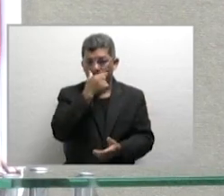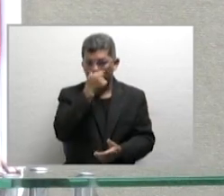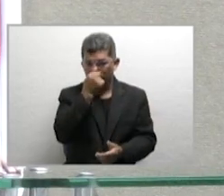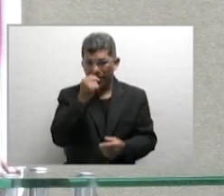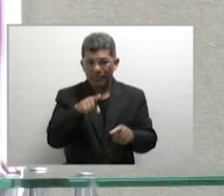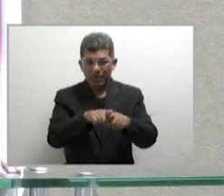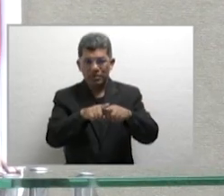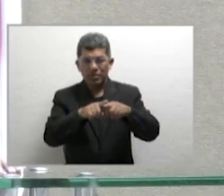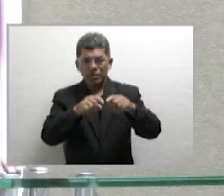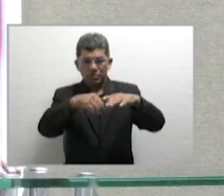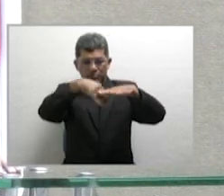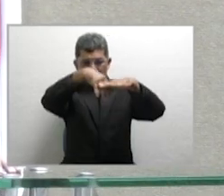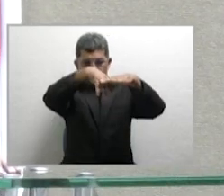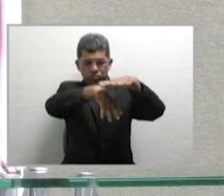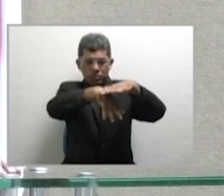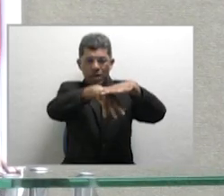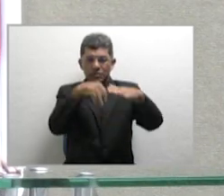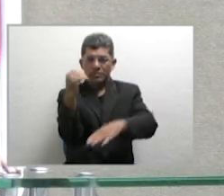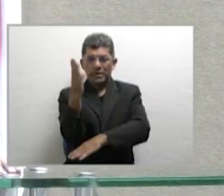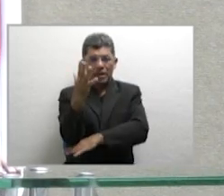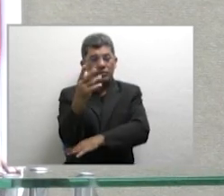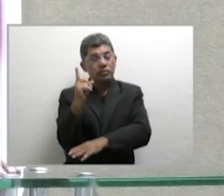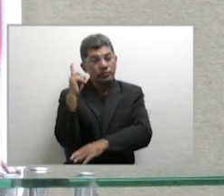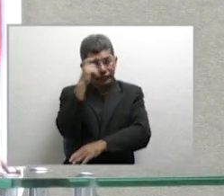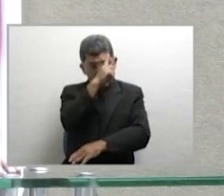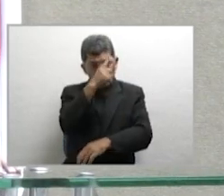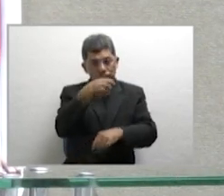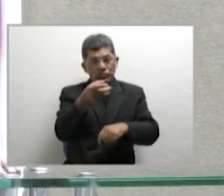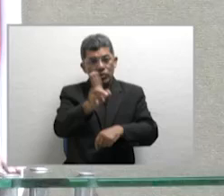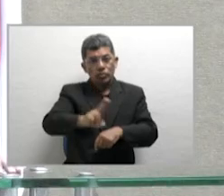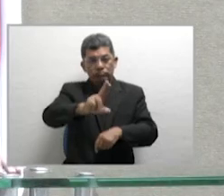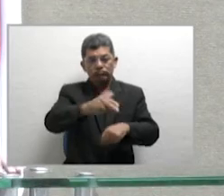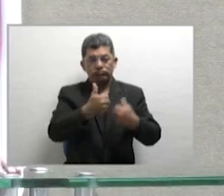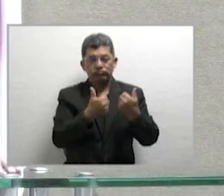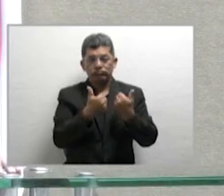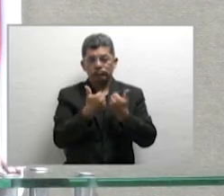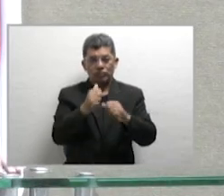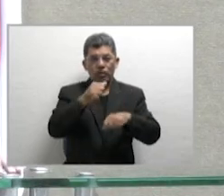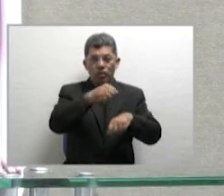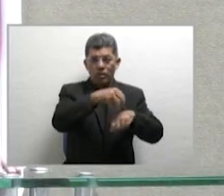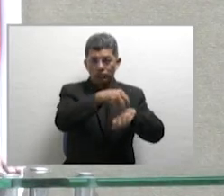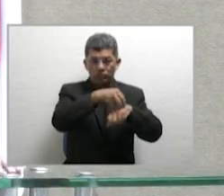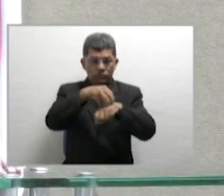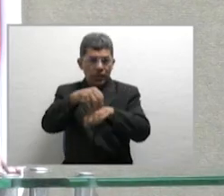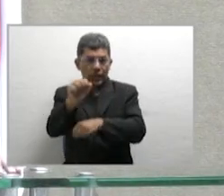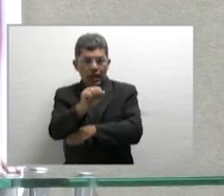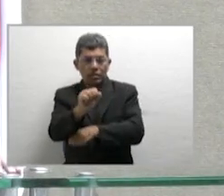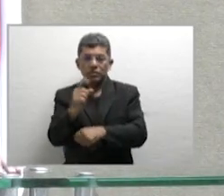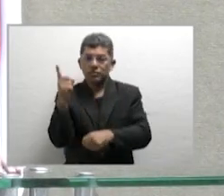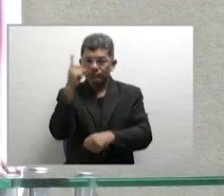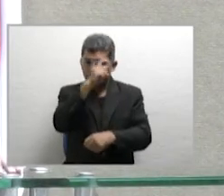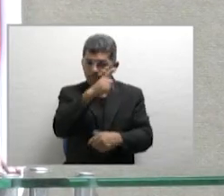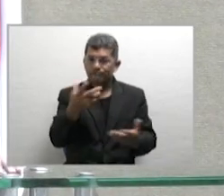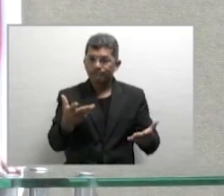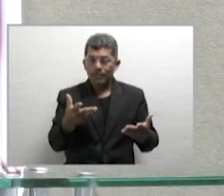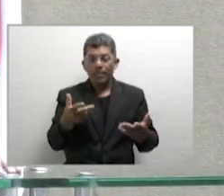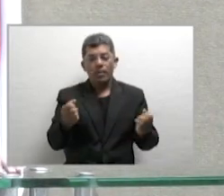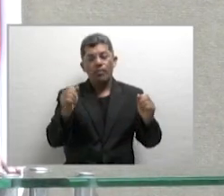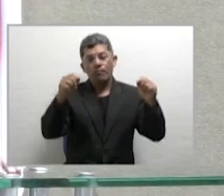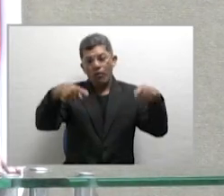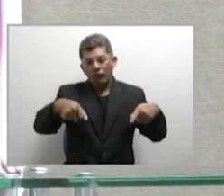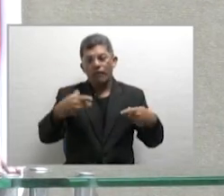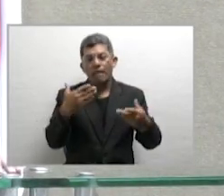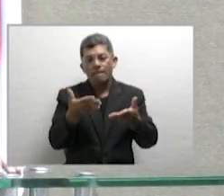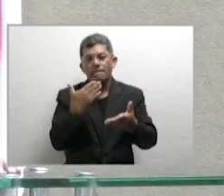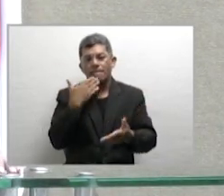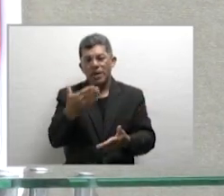madeira, e isso gera alguma dificuldade para o trânsito de veículos mais pesados, e a população precisa, clama por isso.